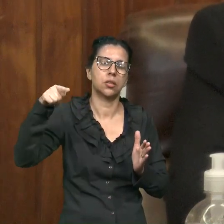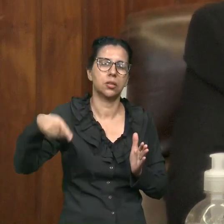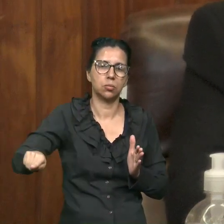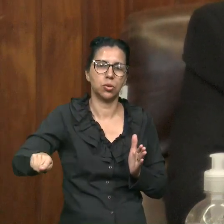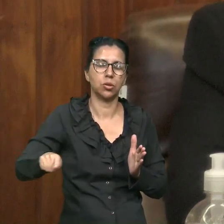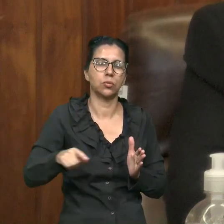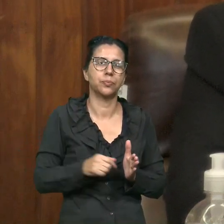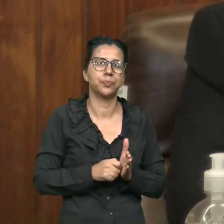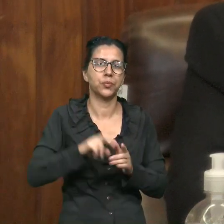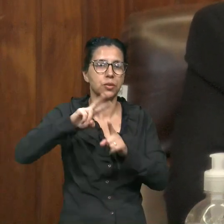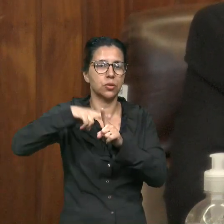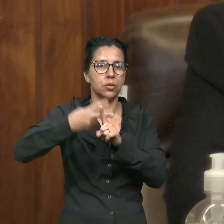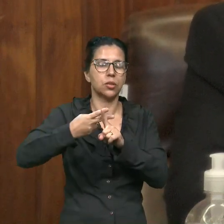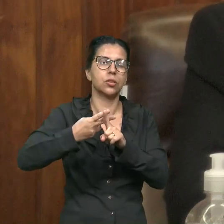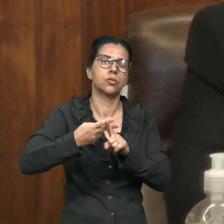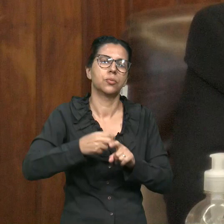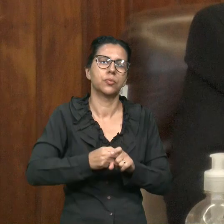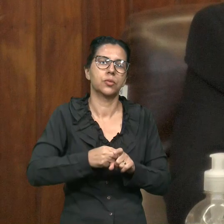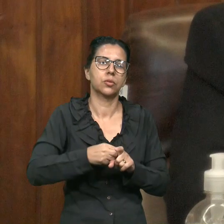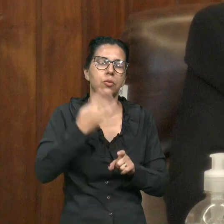R$ 936.707,05. Aditivo